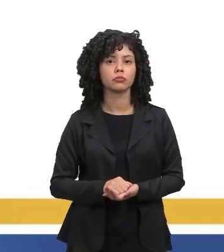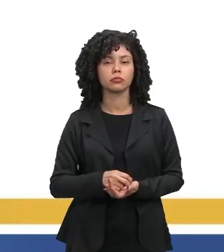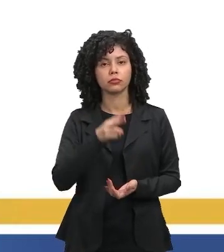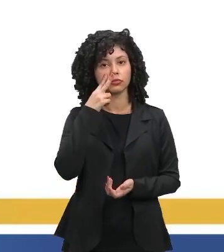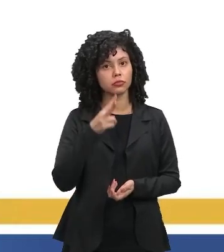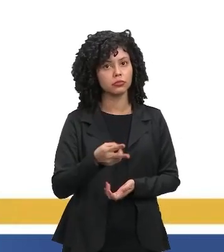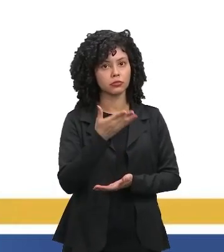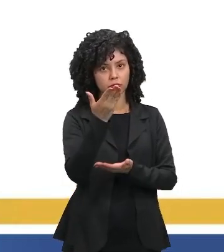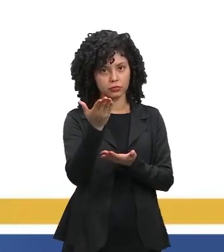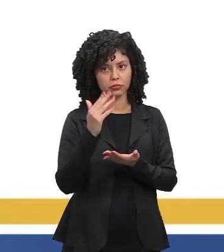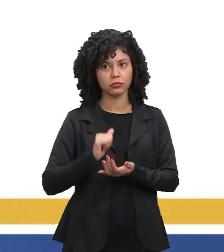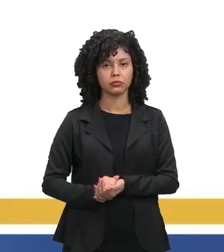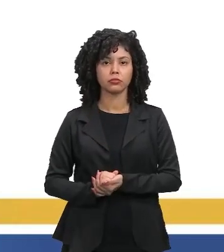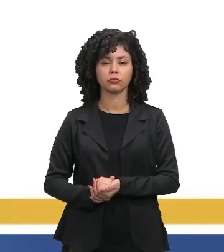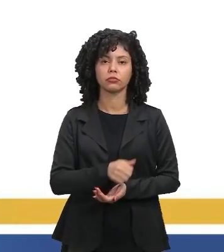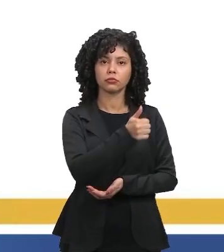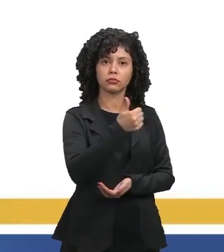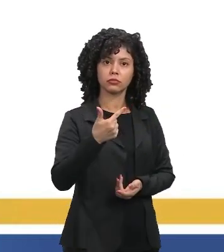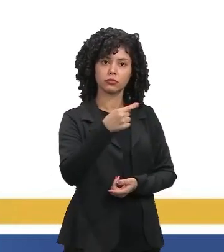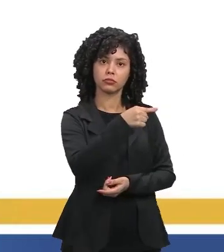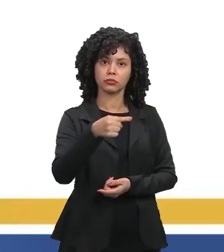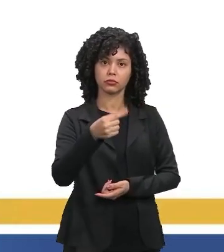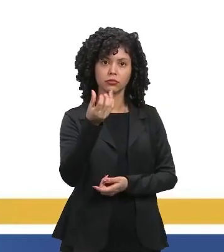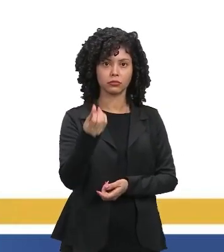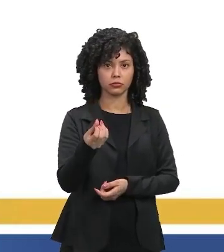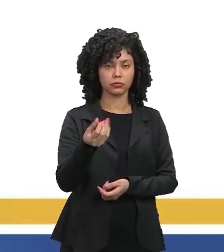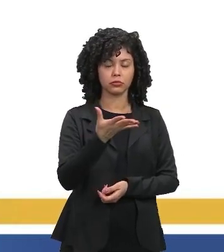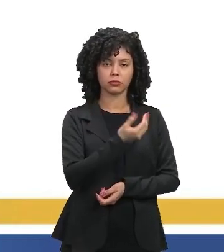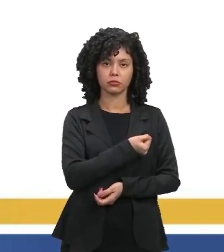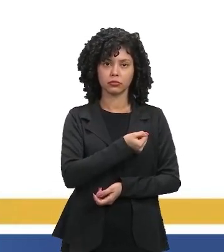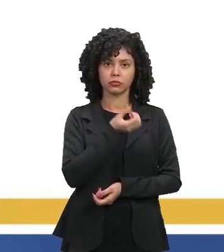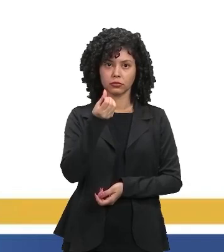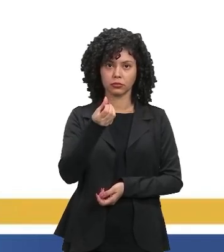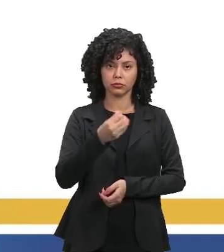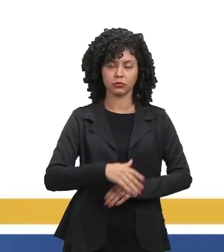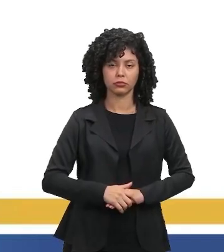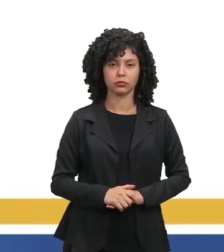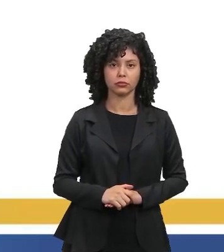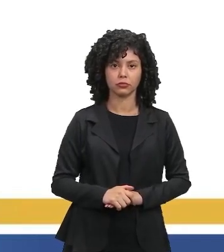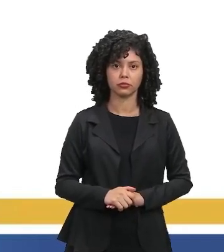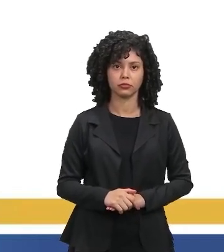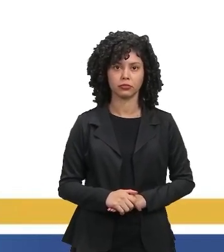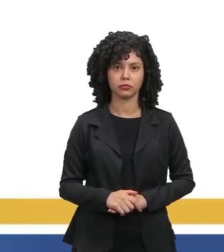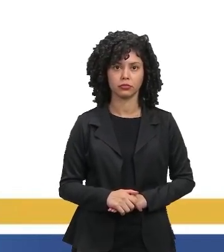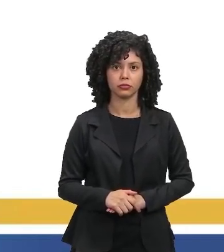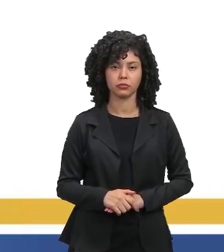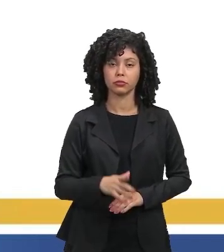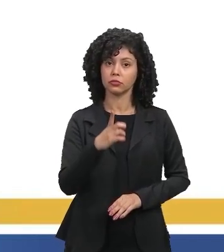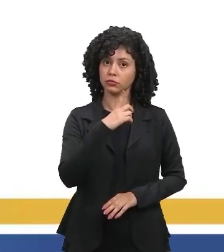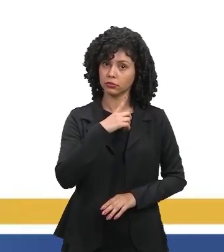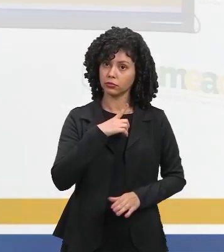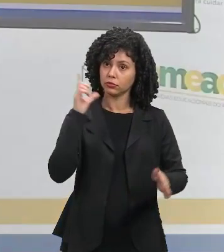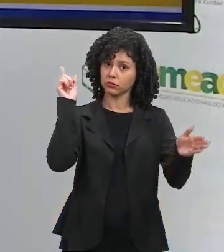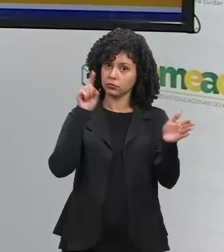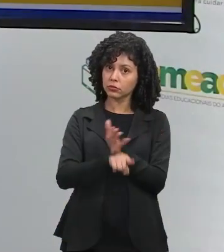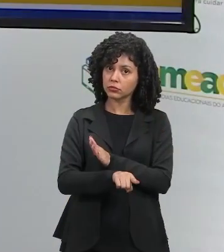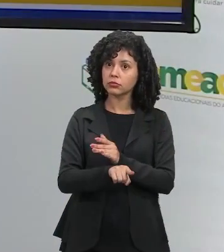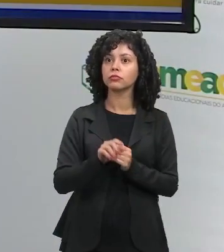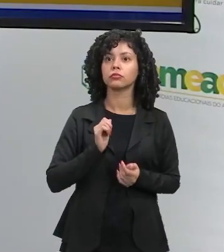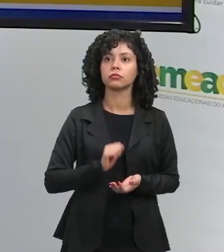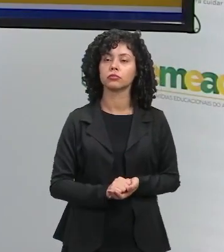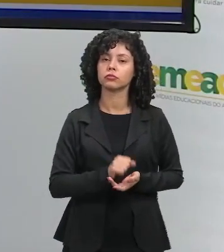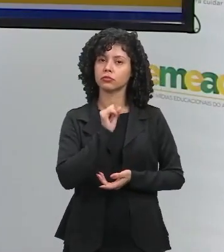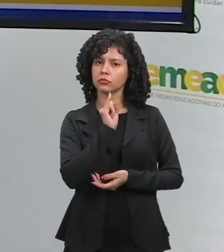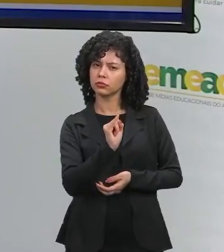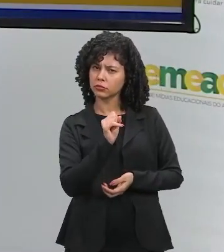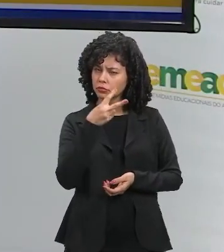estão vendo aí, ó. Aí ficaria 12 menos 6, o número atômico 6, tá? Existem questões que vocês